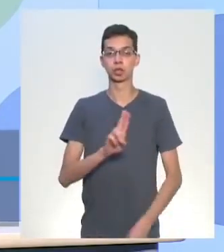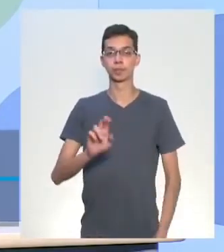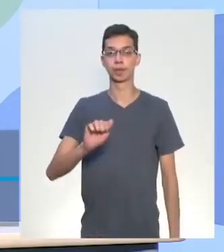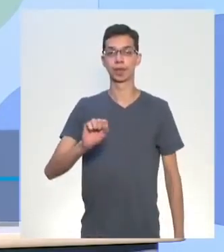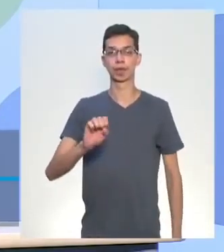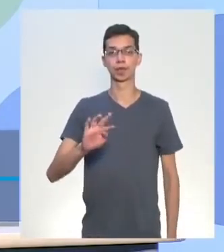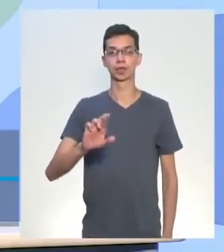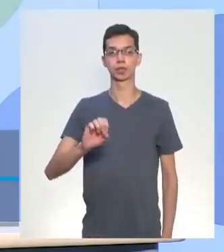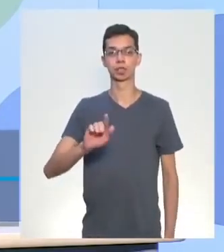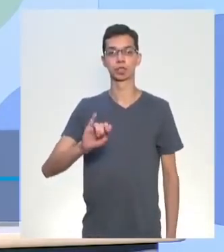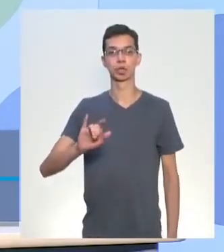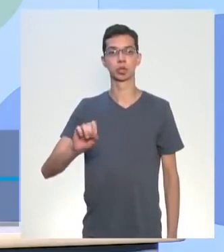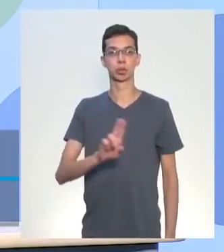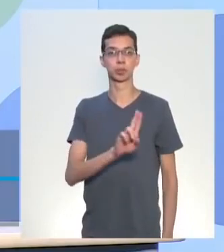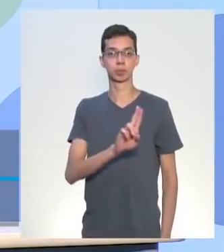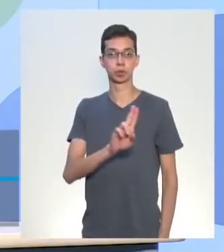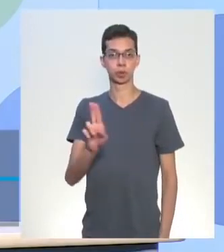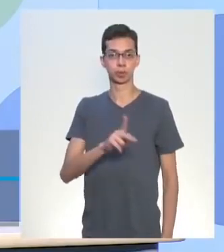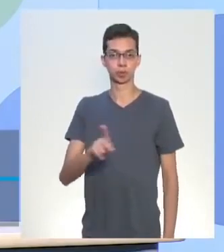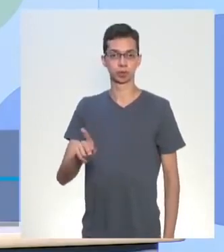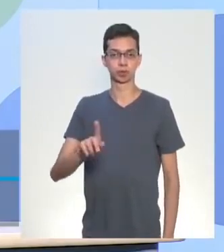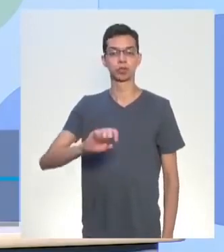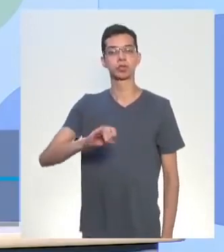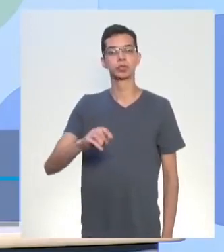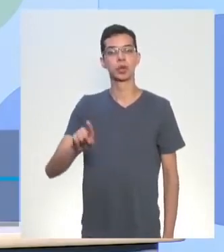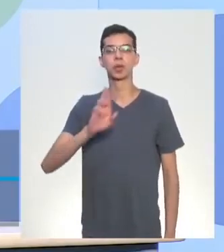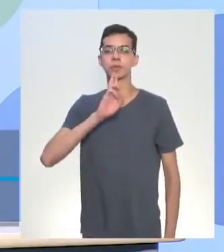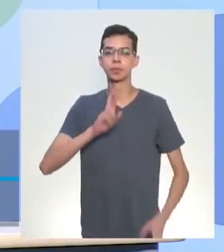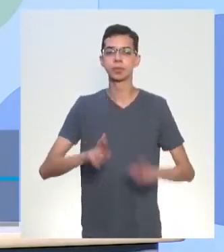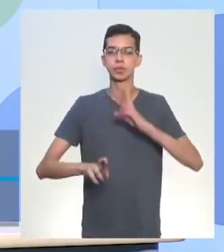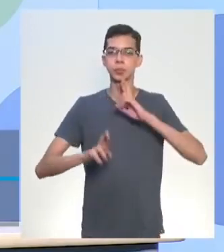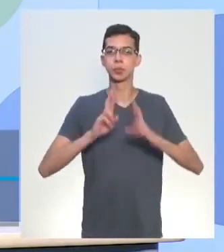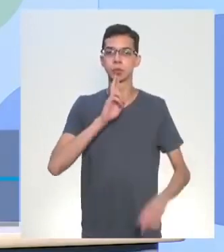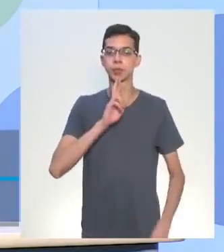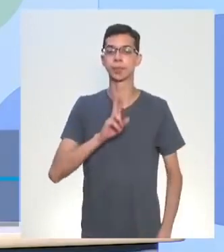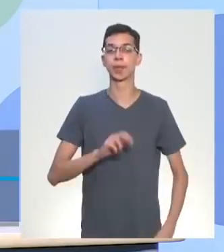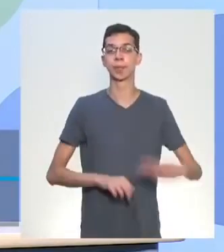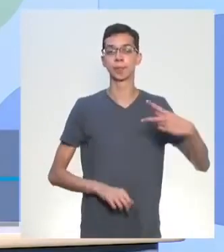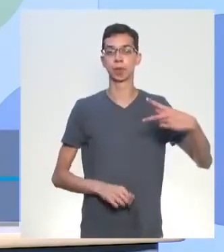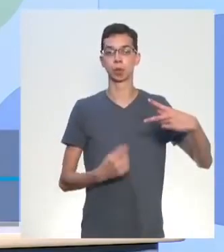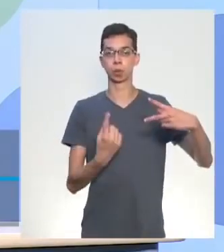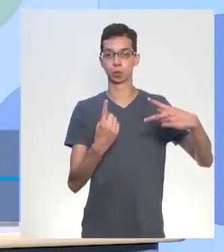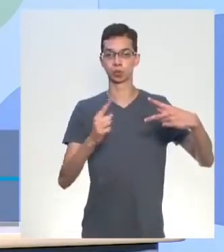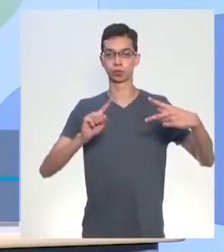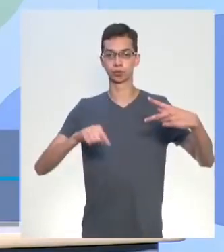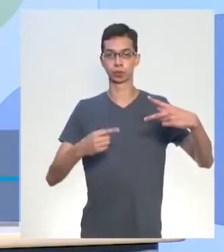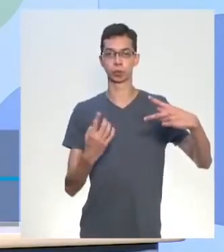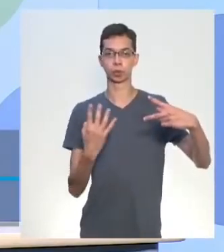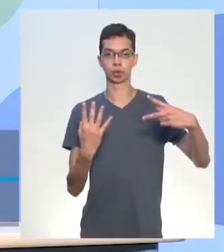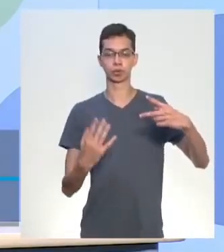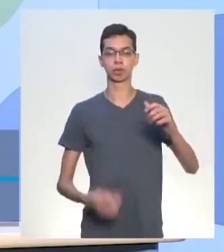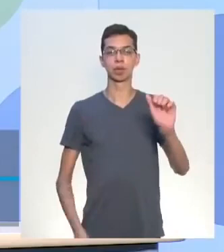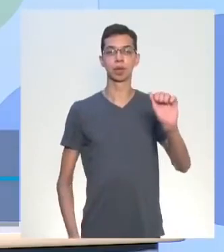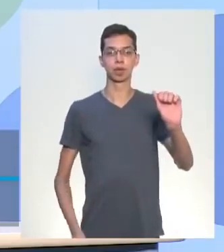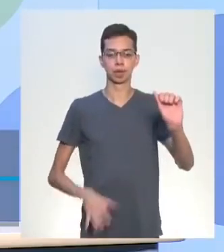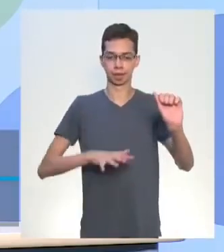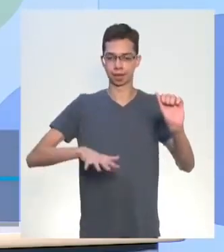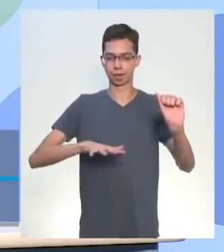Silva, professor João, tá? Tá com o pessoal mandando as respostas, perímetro 1,4, área 0,1. É isso,